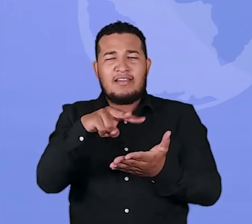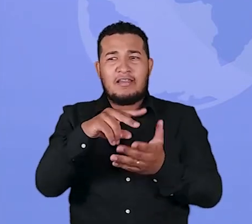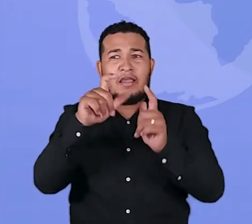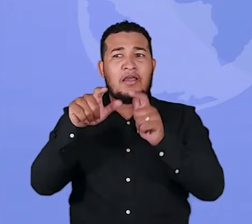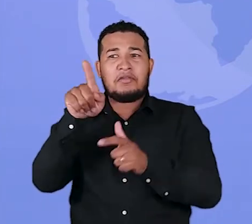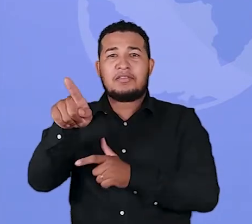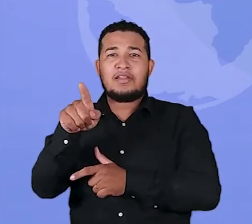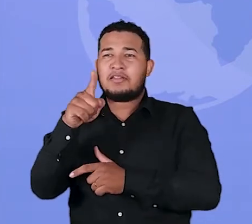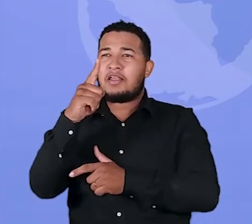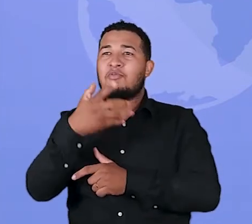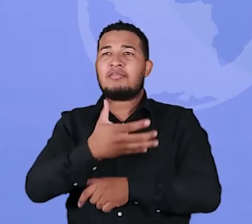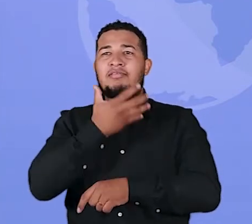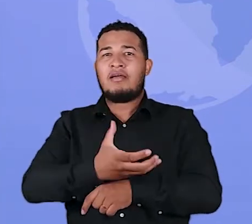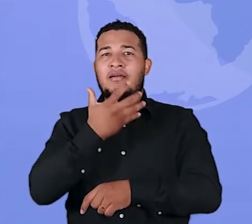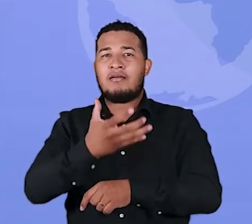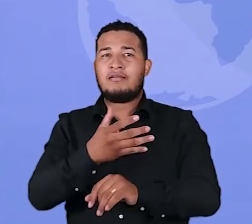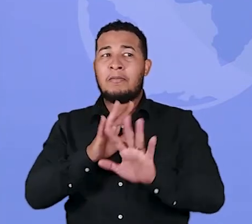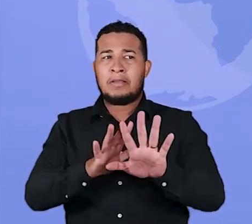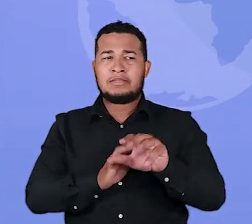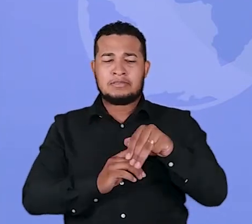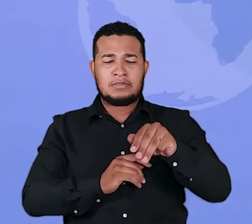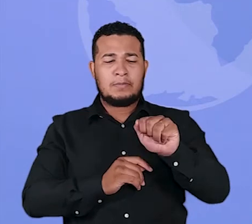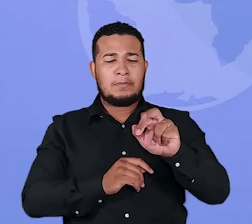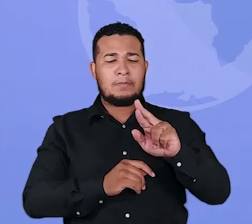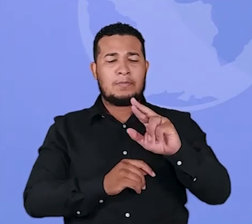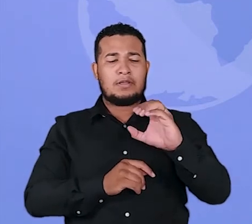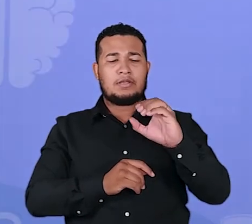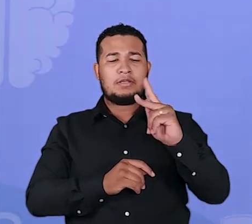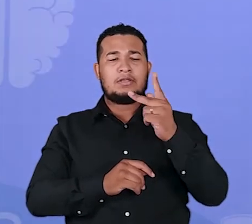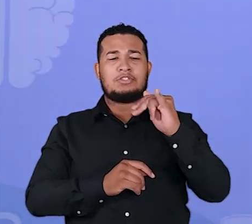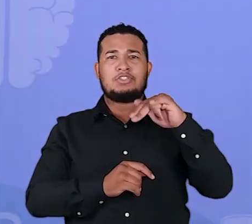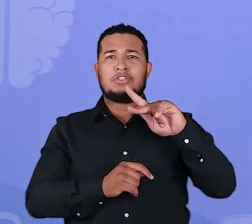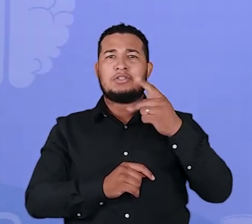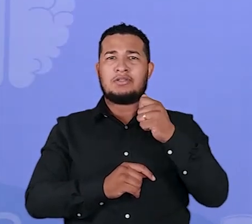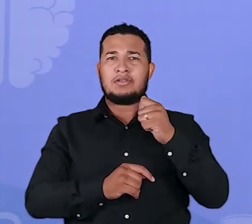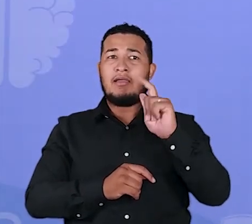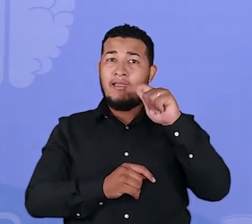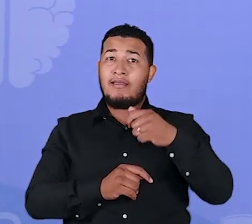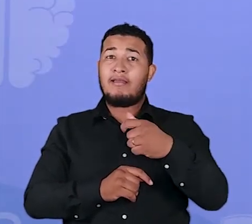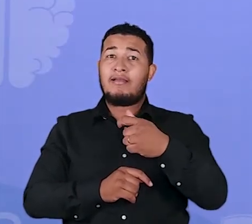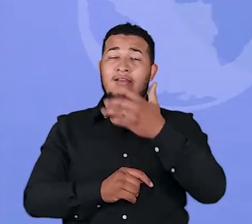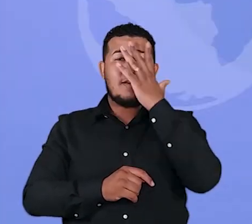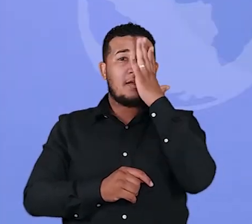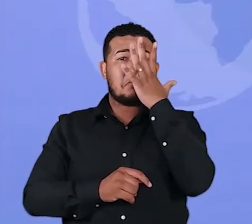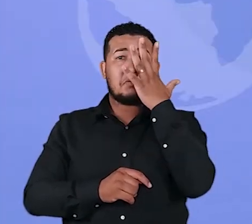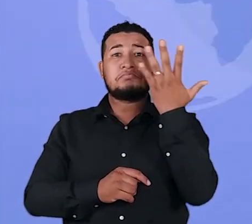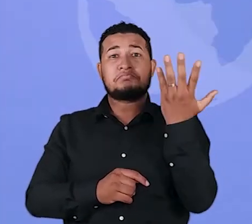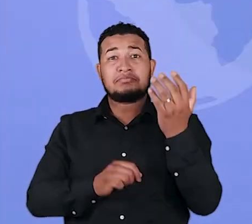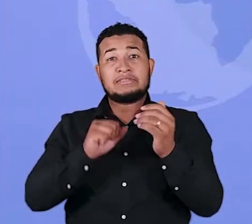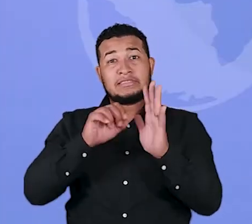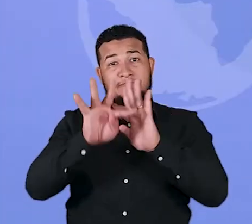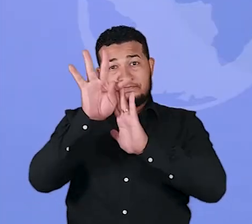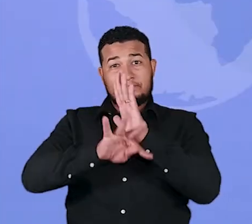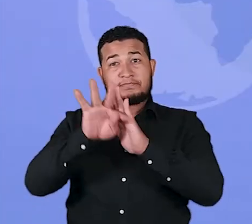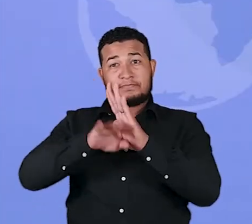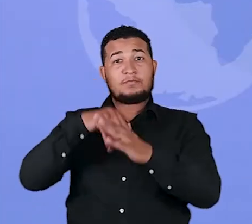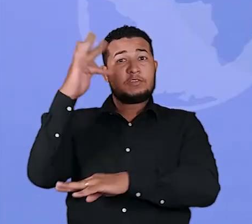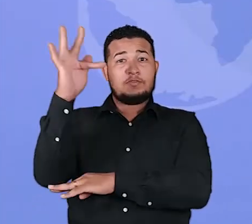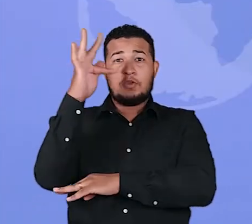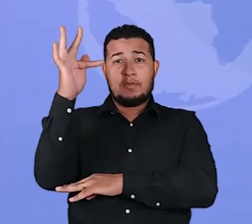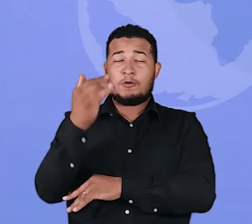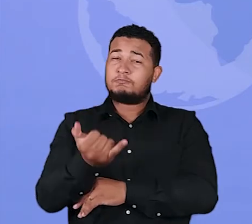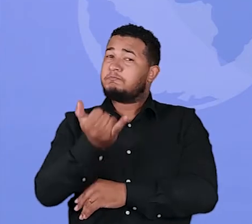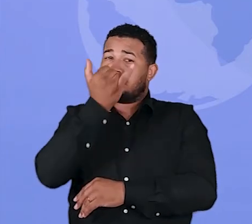Natal. Mas marchinha é próprio de Carnaval. Então esse texto está incoerente. Se é um texto formal, esse texto